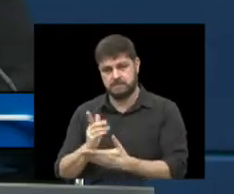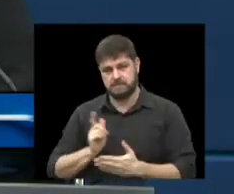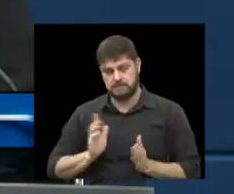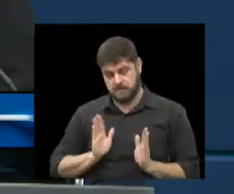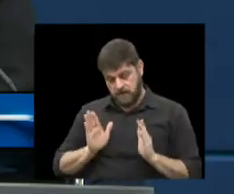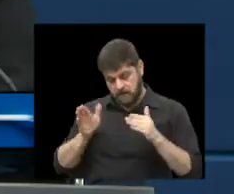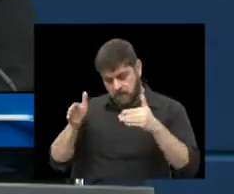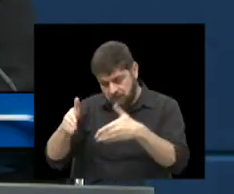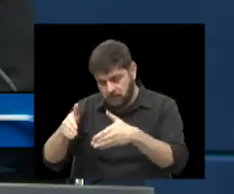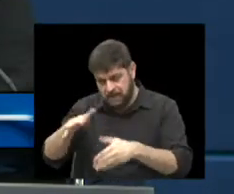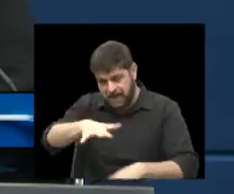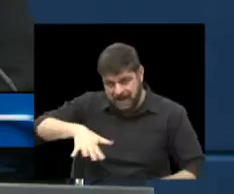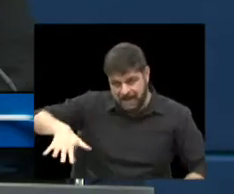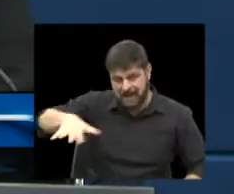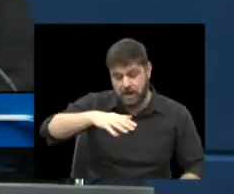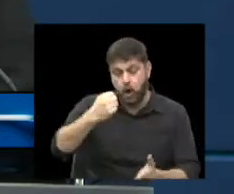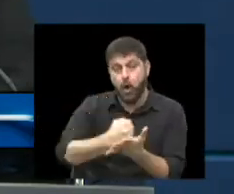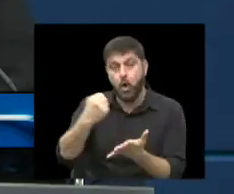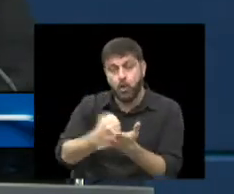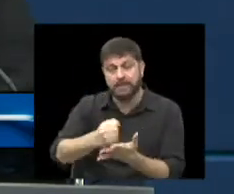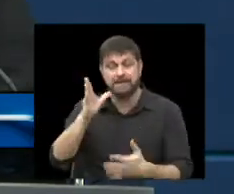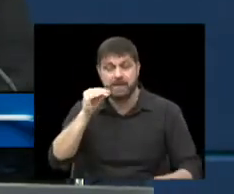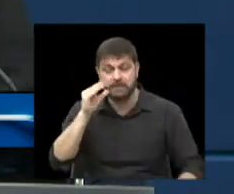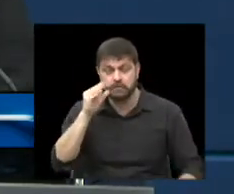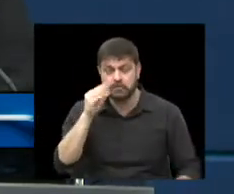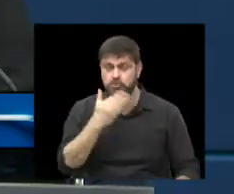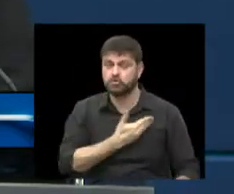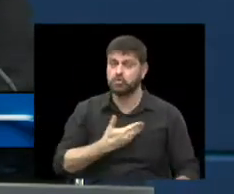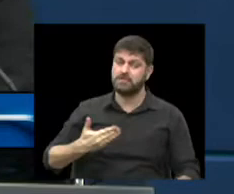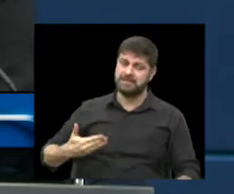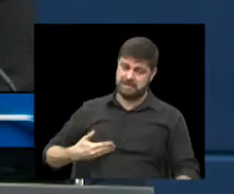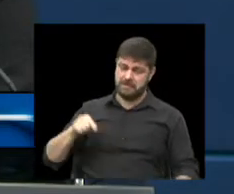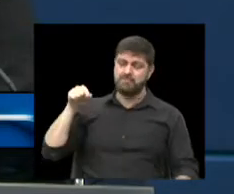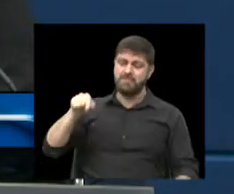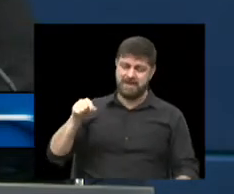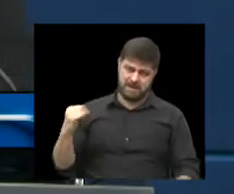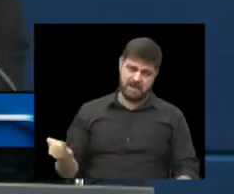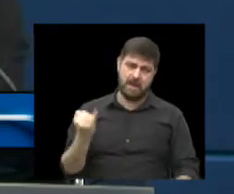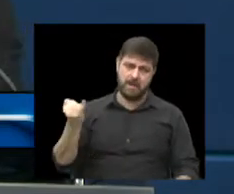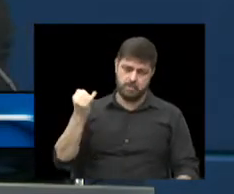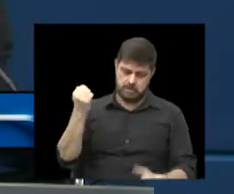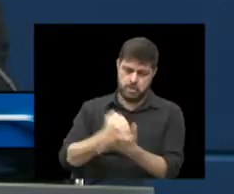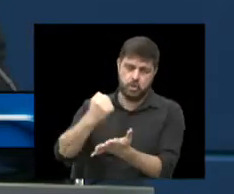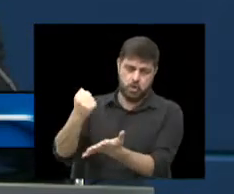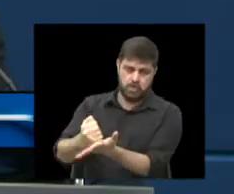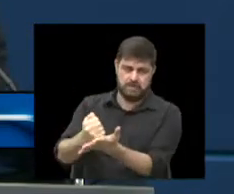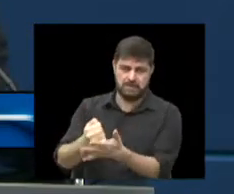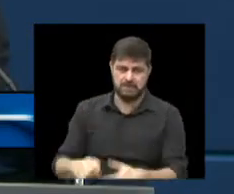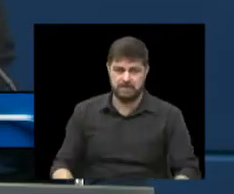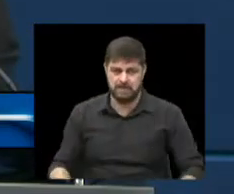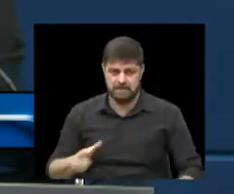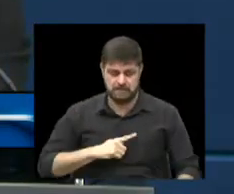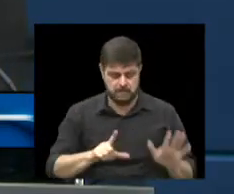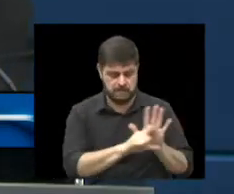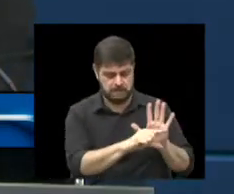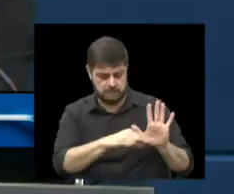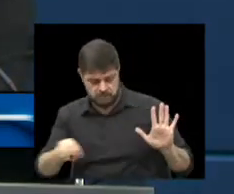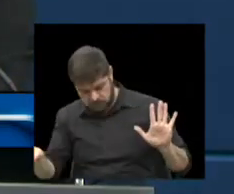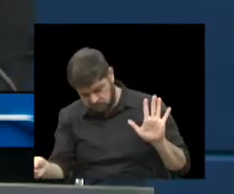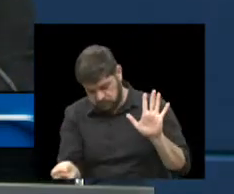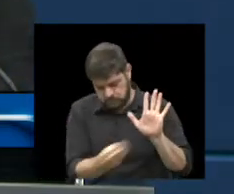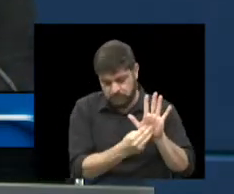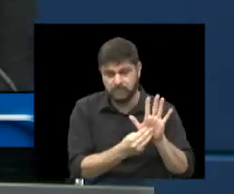prioridade no investimento e na contratação de servidores, na valorização dos servidores. Além disso, está previsto aqui nas emendas que eu estou